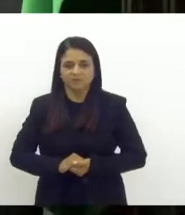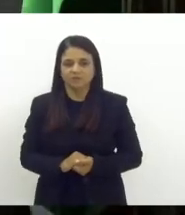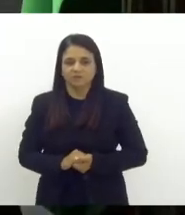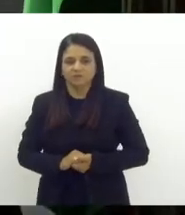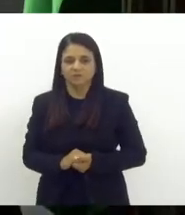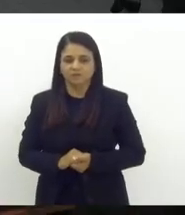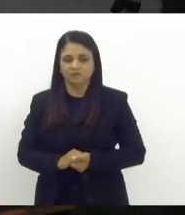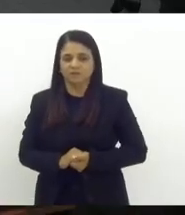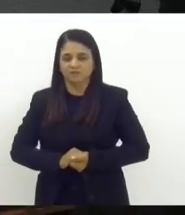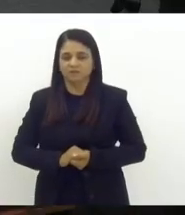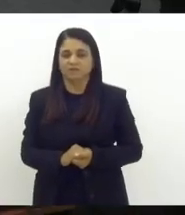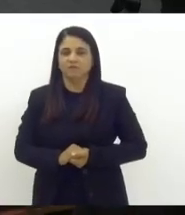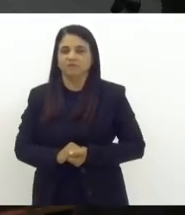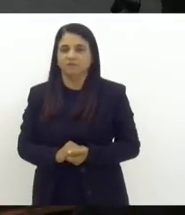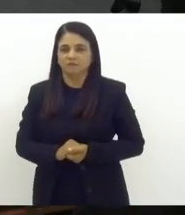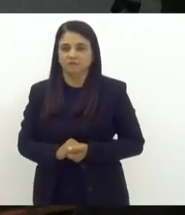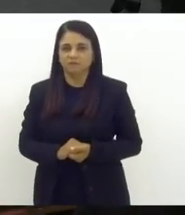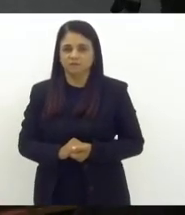entorpecentes